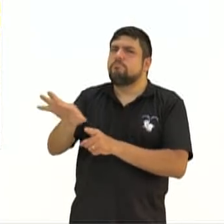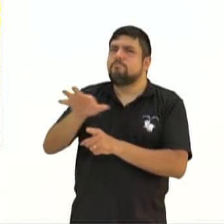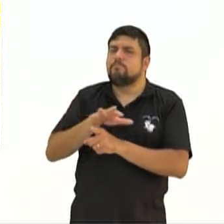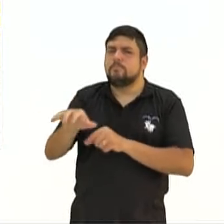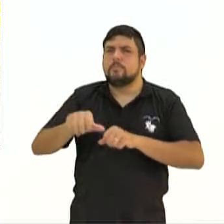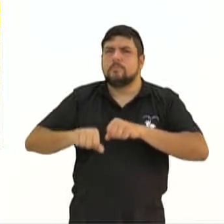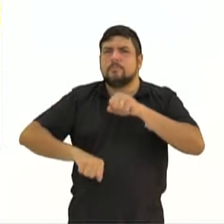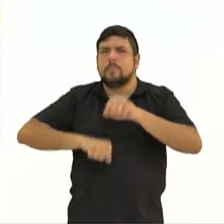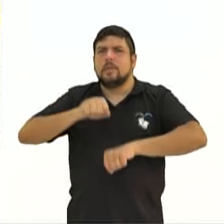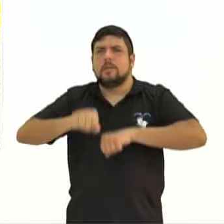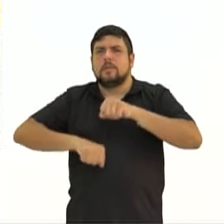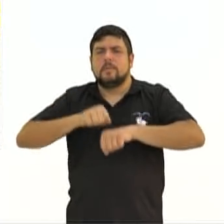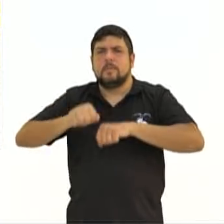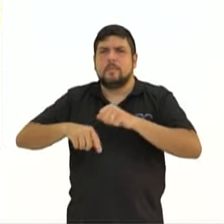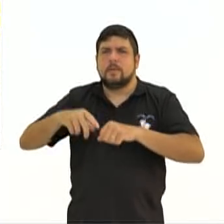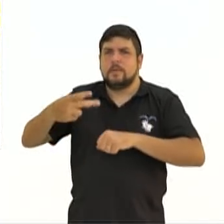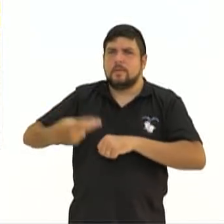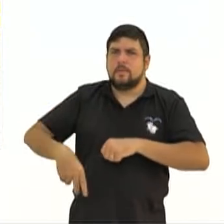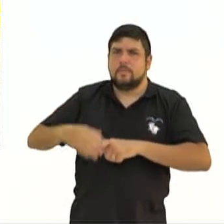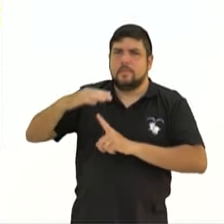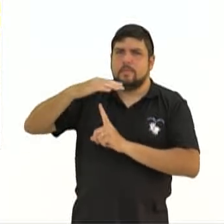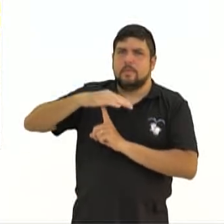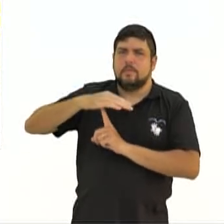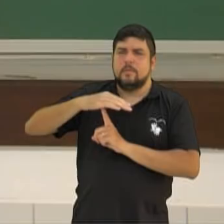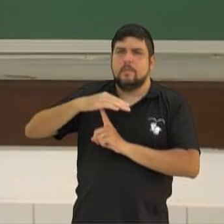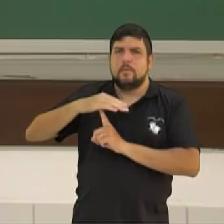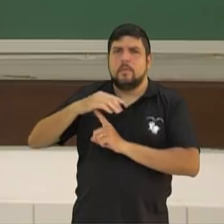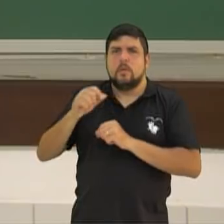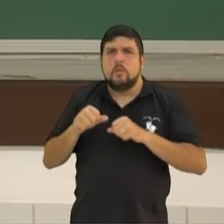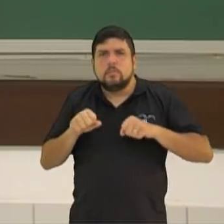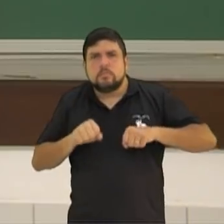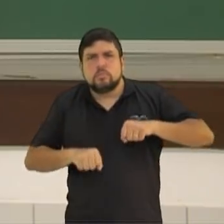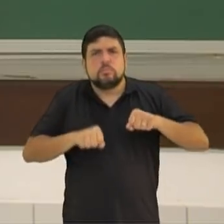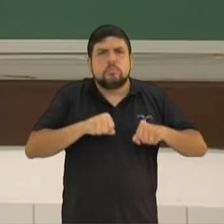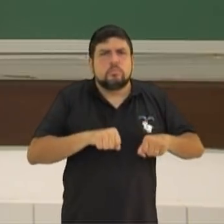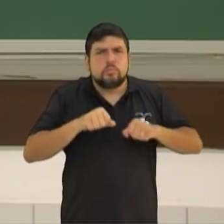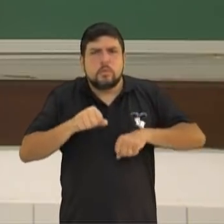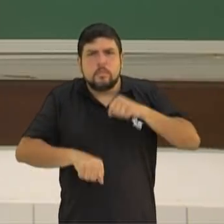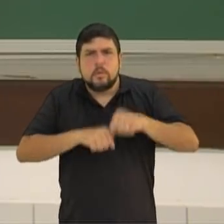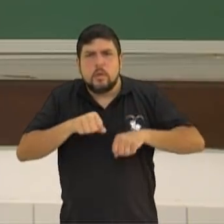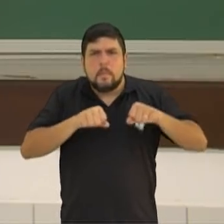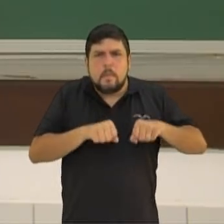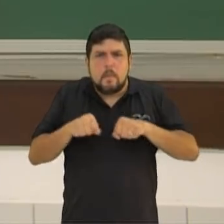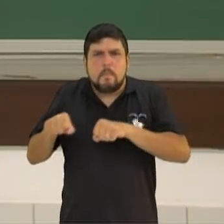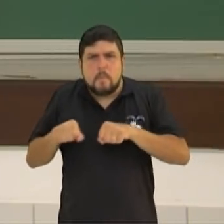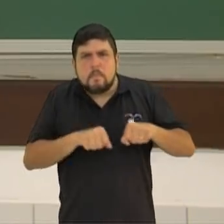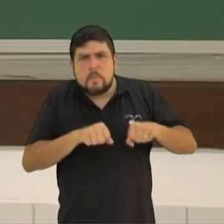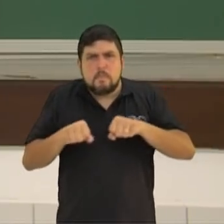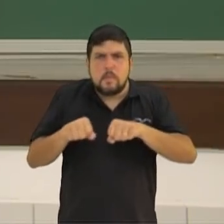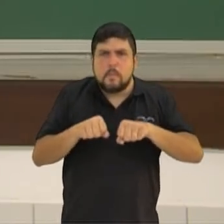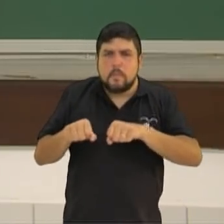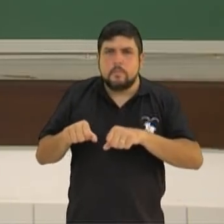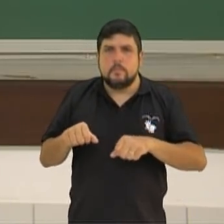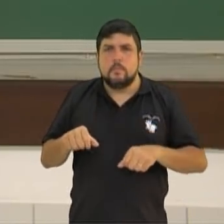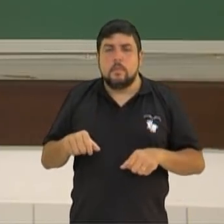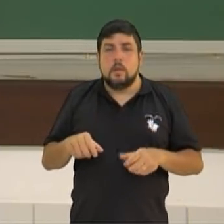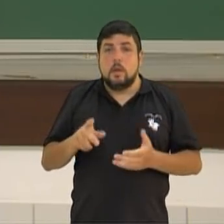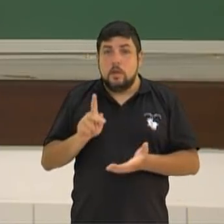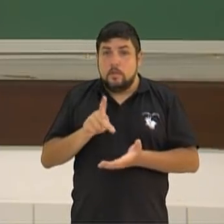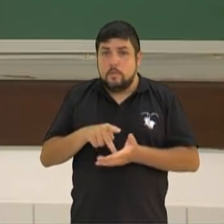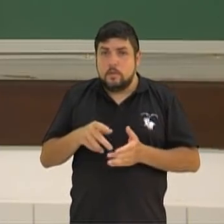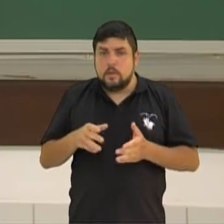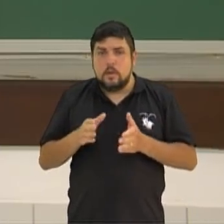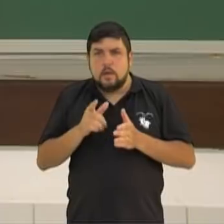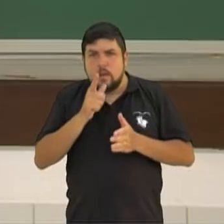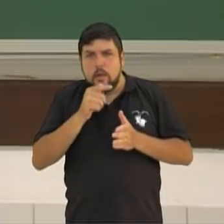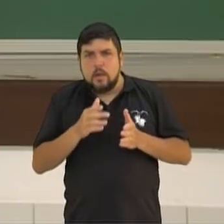mais conhecidas aqui no Paraná para se fazer de mountain bike. O interessante é que a estrada, ela não é de terra, mas ela